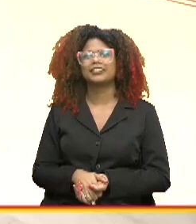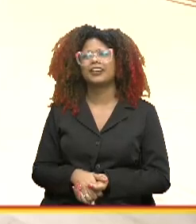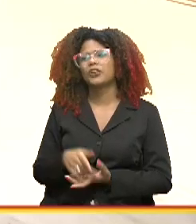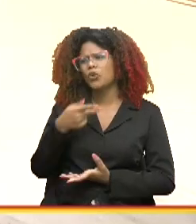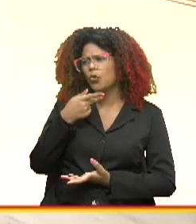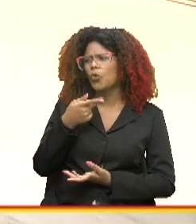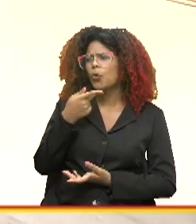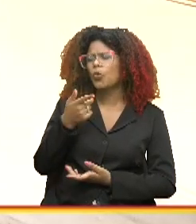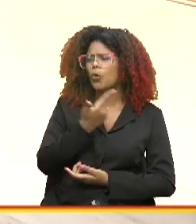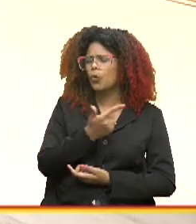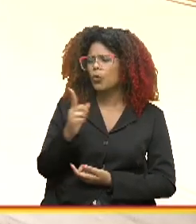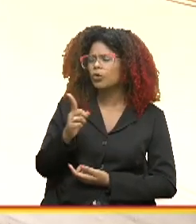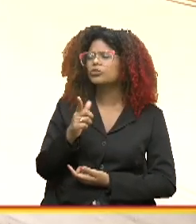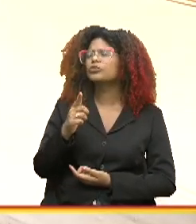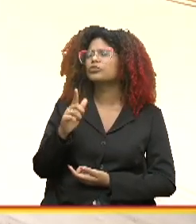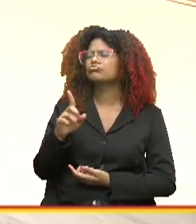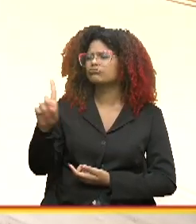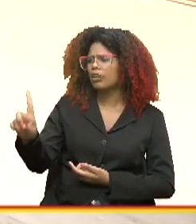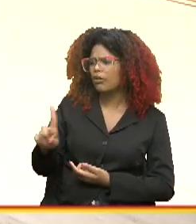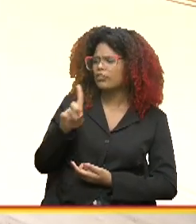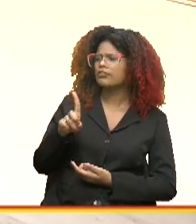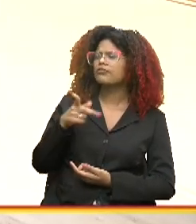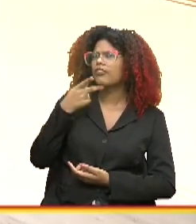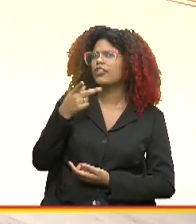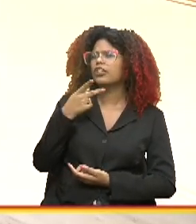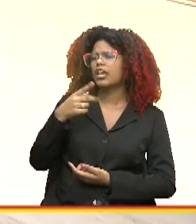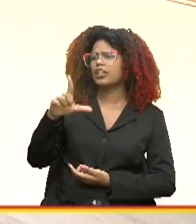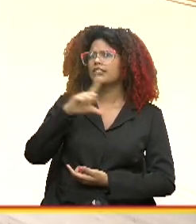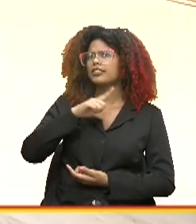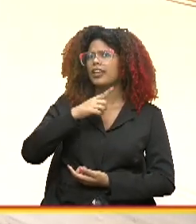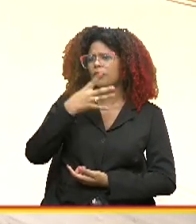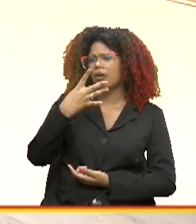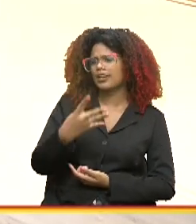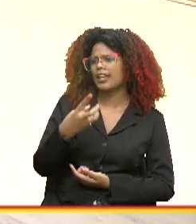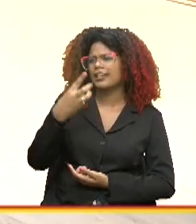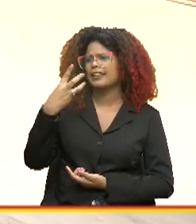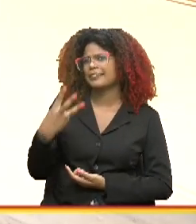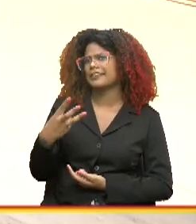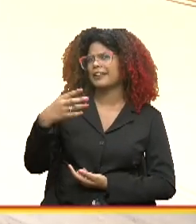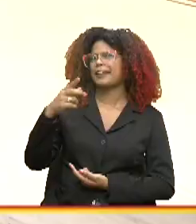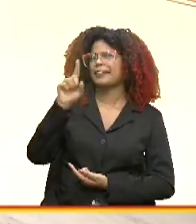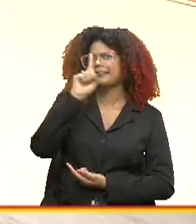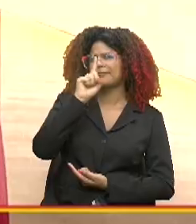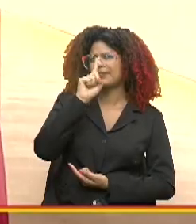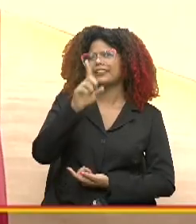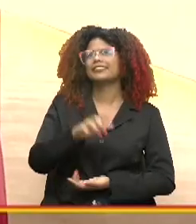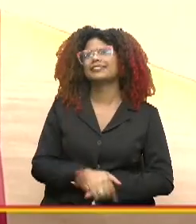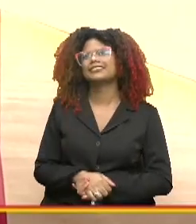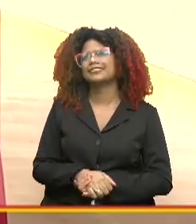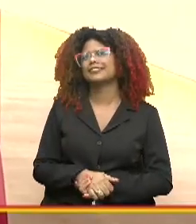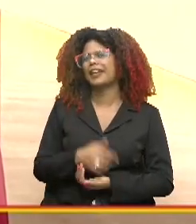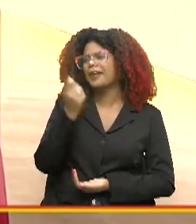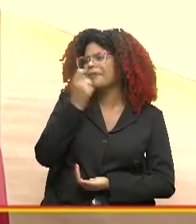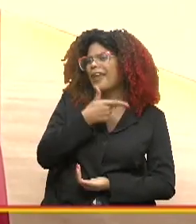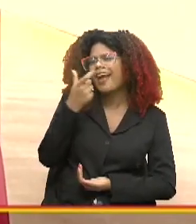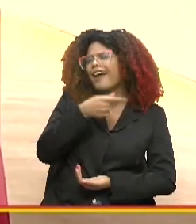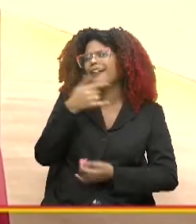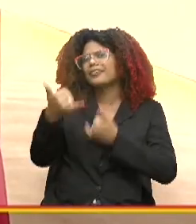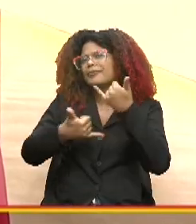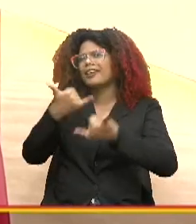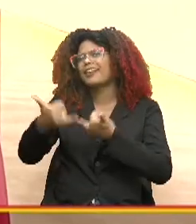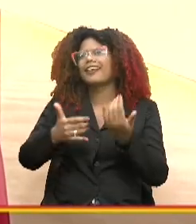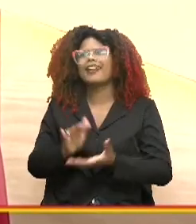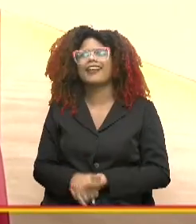mãe tipo uma coisa mas muito natural muito assim muito tranquilo né hoje